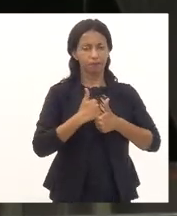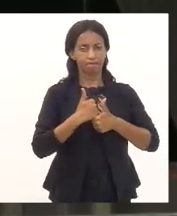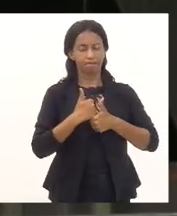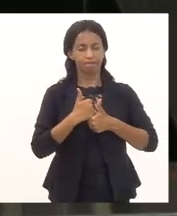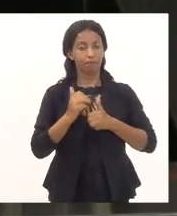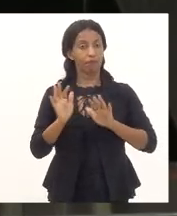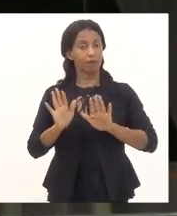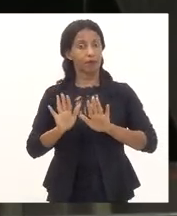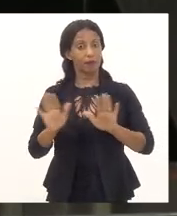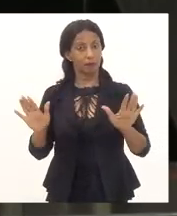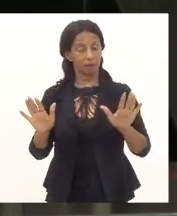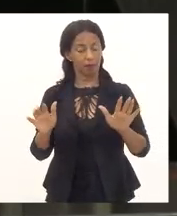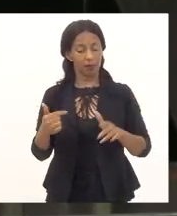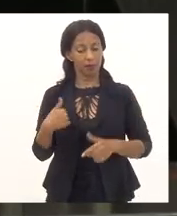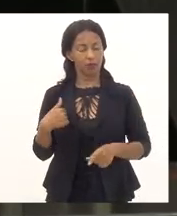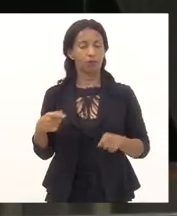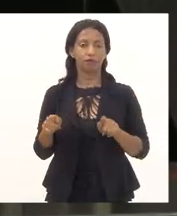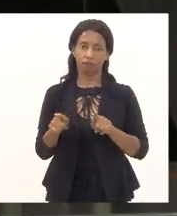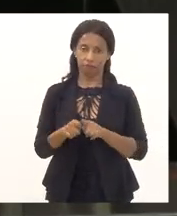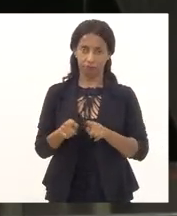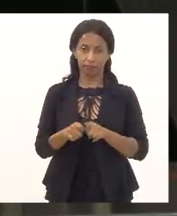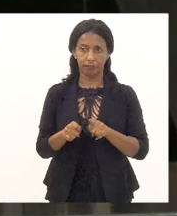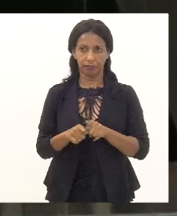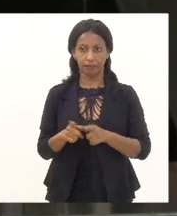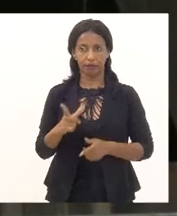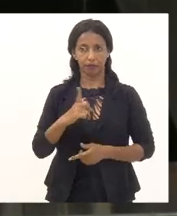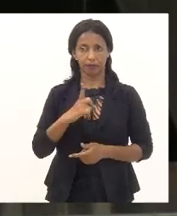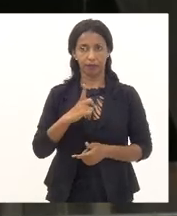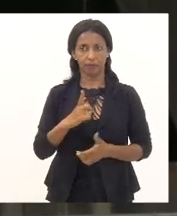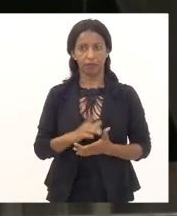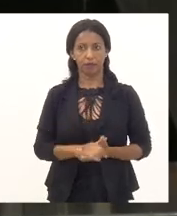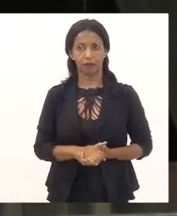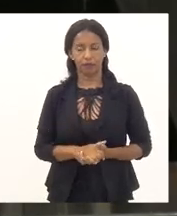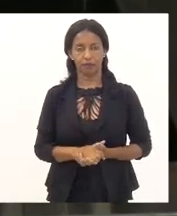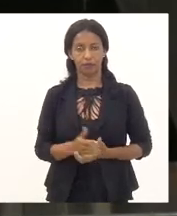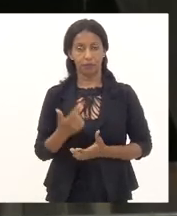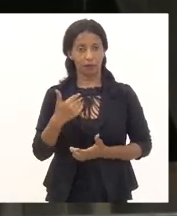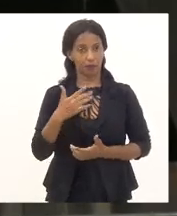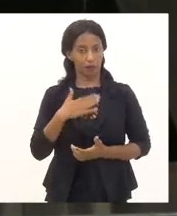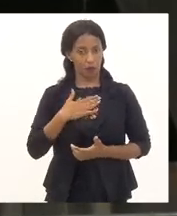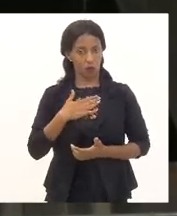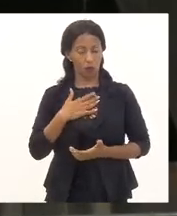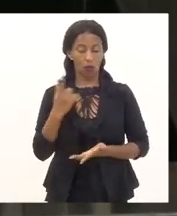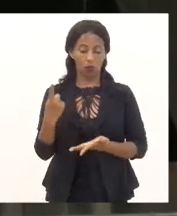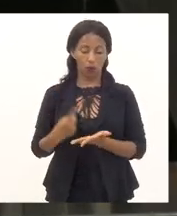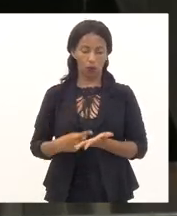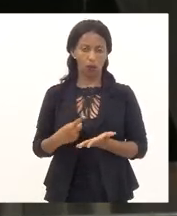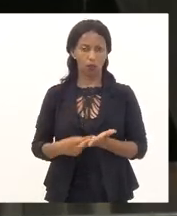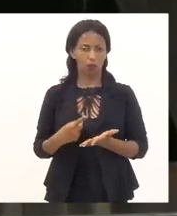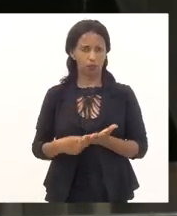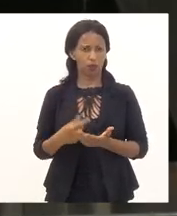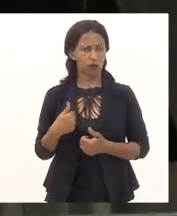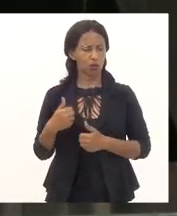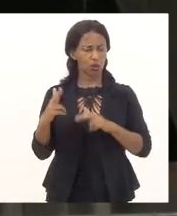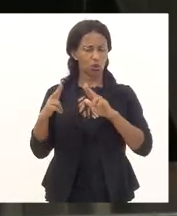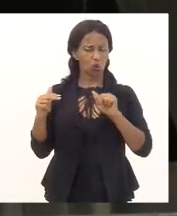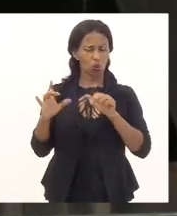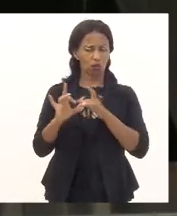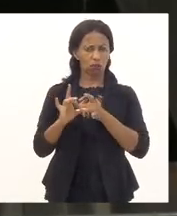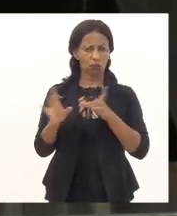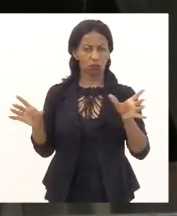Mas eu também tenho o meu compromisso e jamais abrirei mão